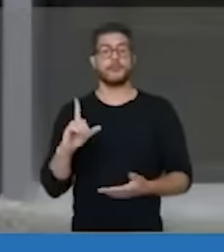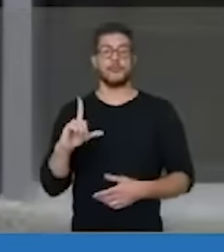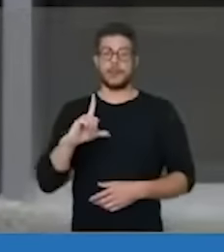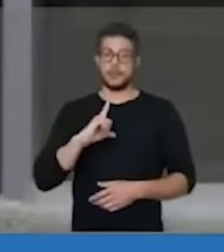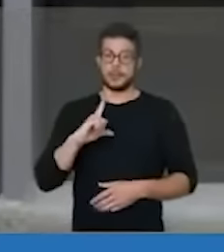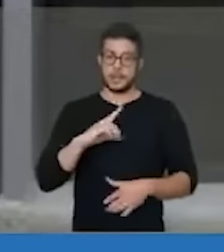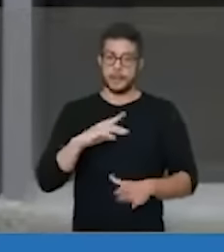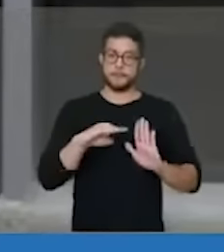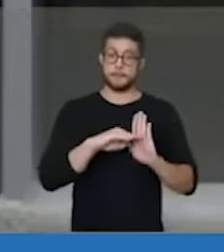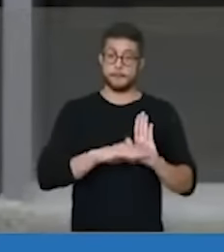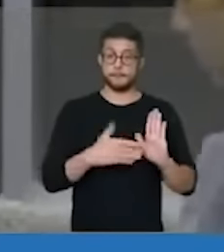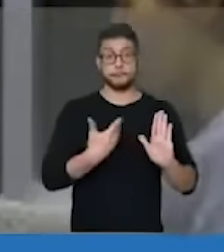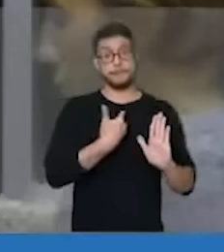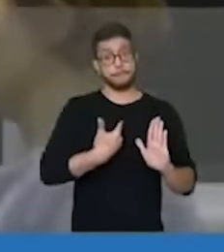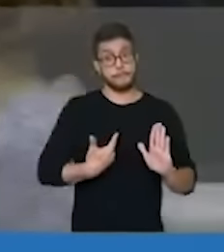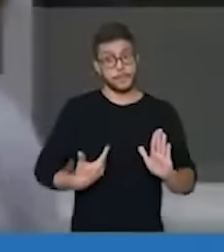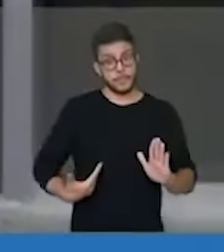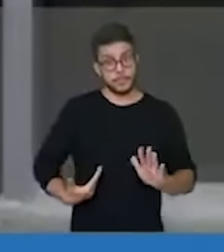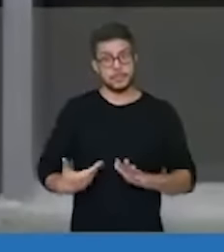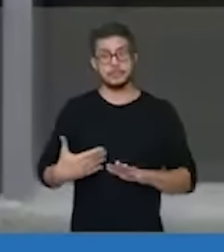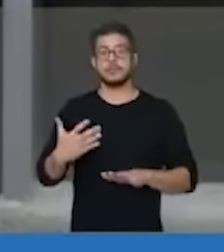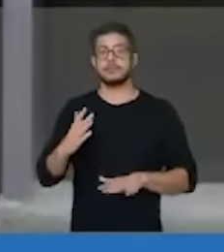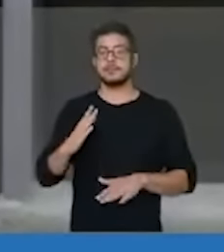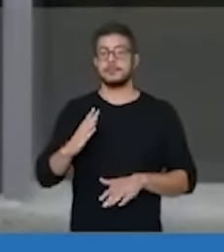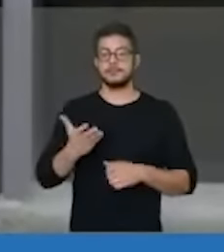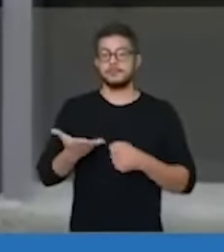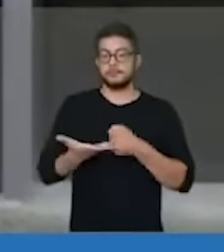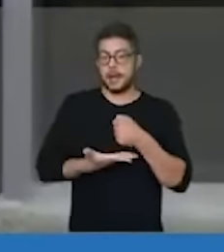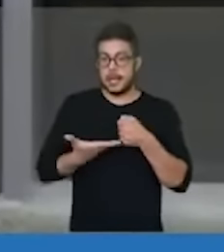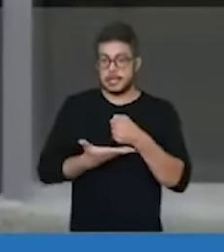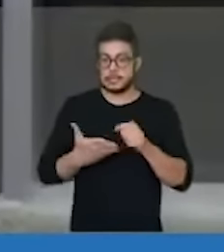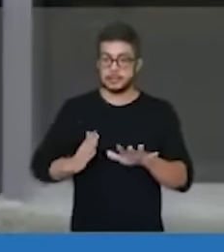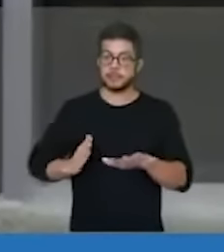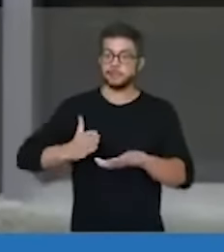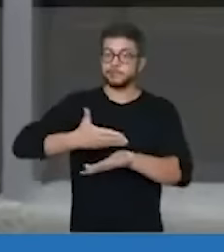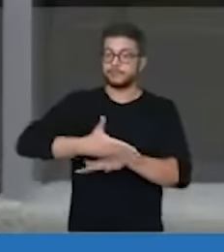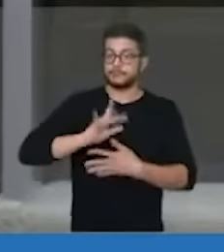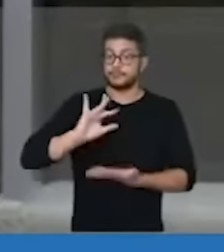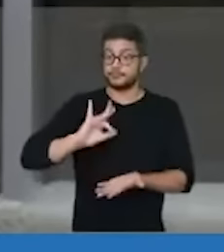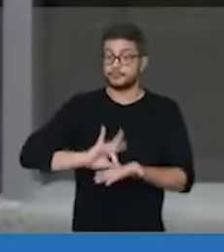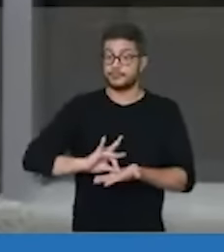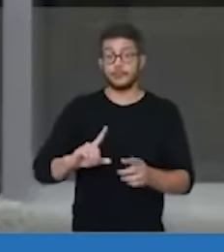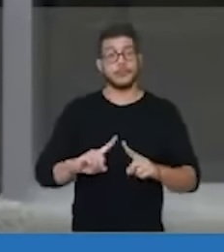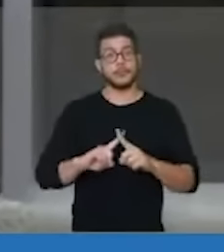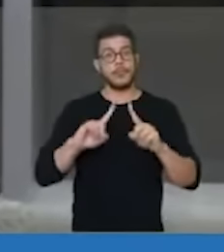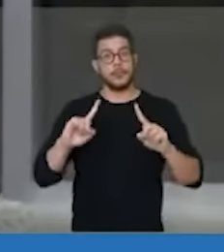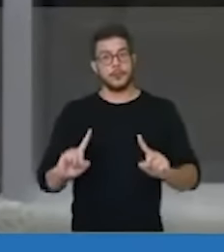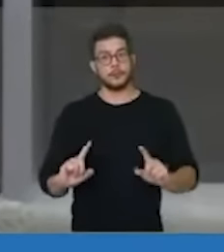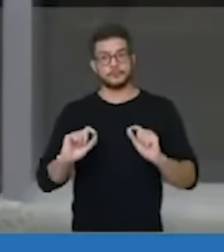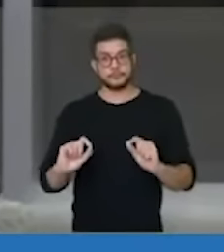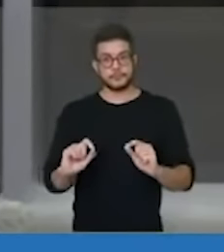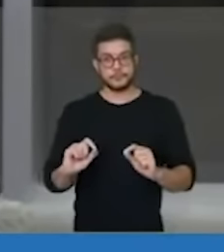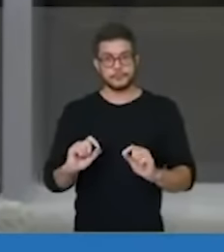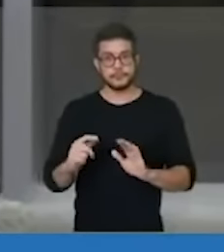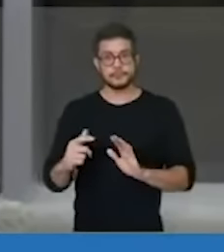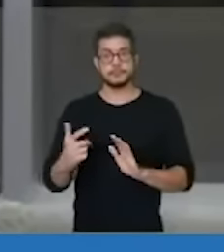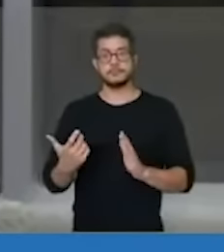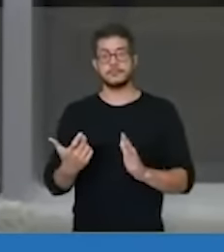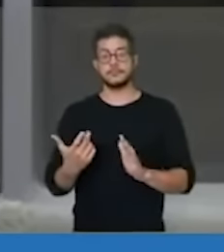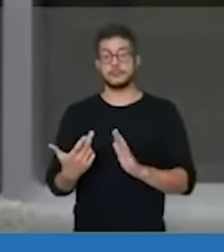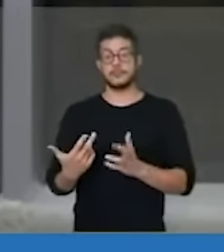públicas transversais e estruturantes, como o projeto, aliás, menciona, mas a coordenação, obviamente, tem que